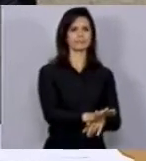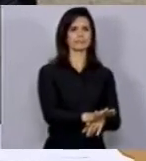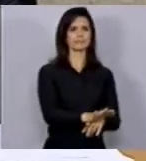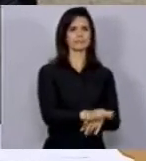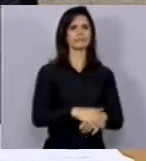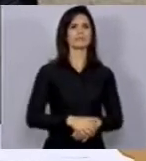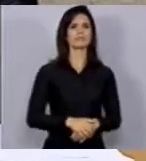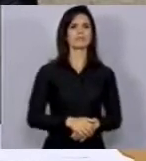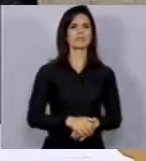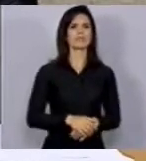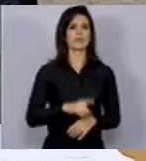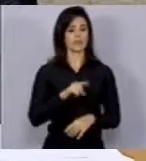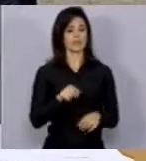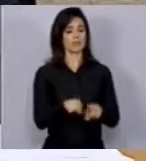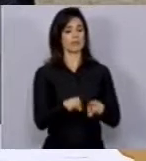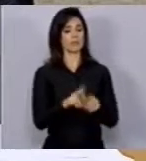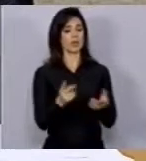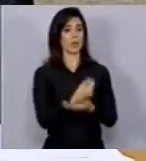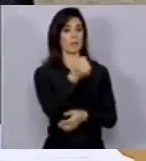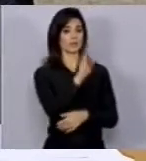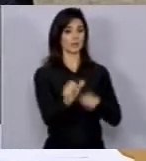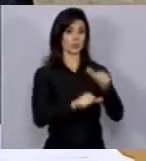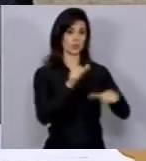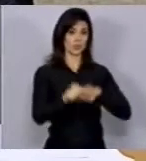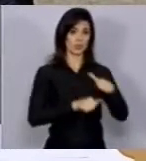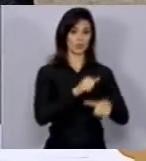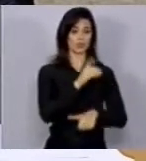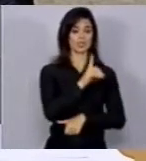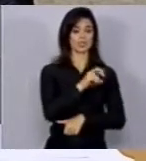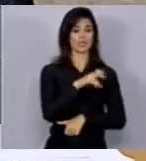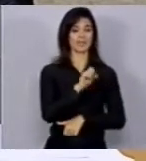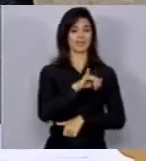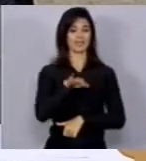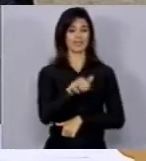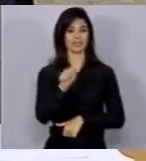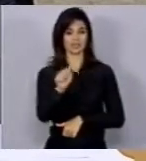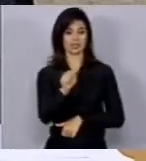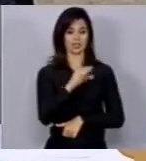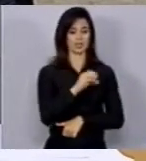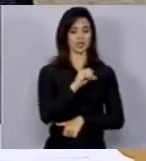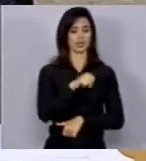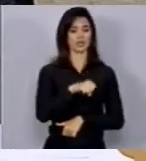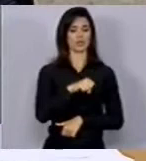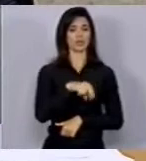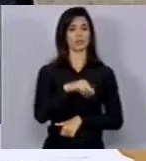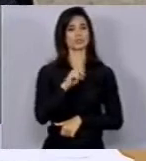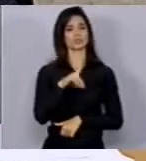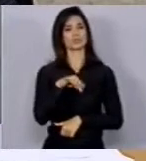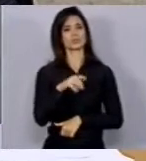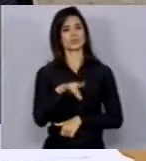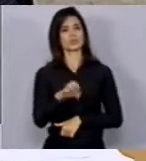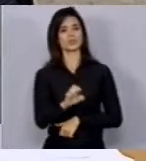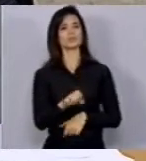mudariam a face do nosso país. Diretas já, constituinte e a sempre recorrente luta